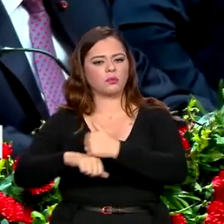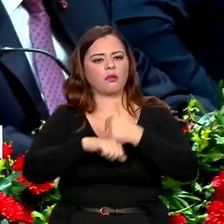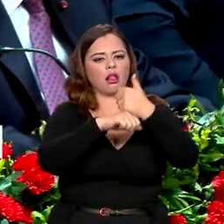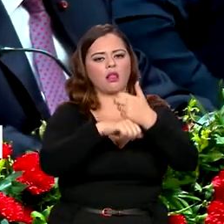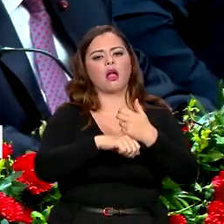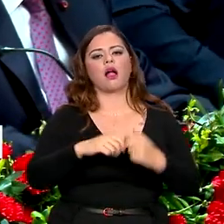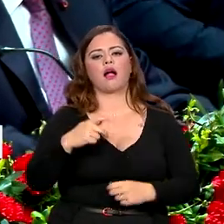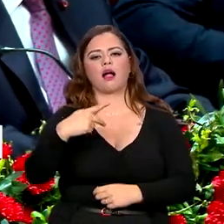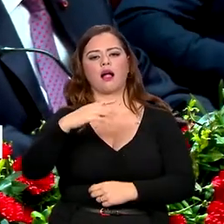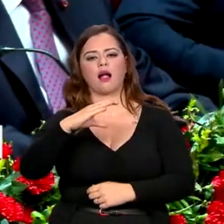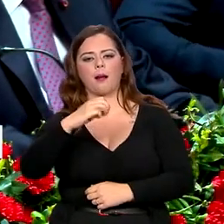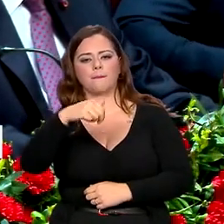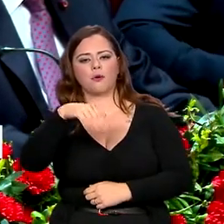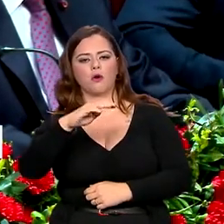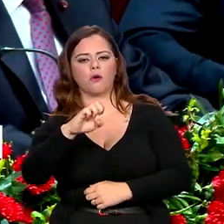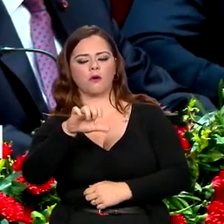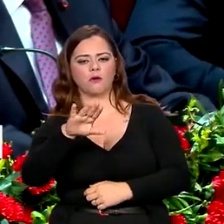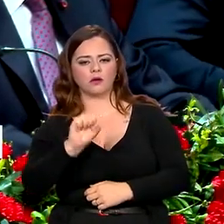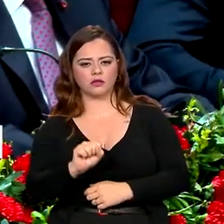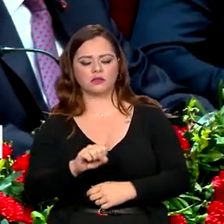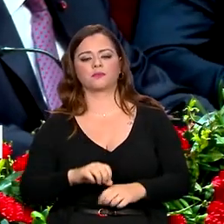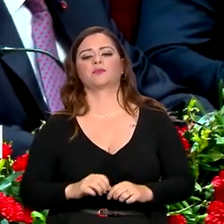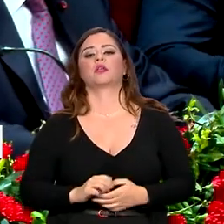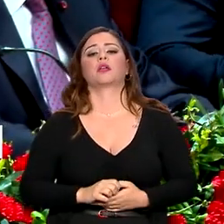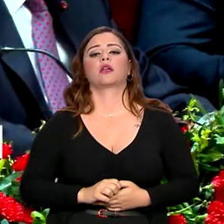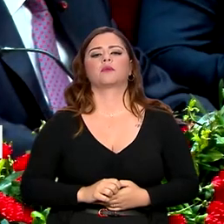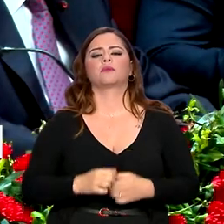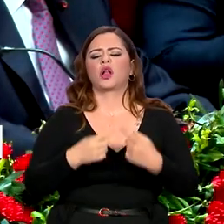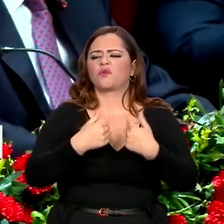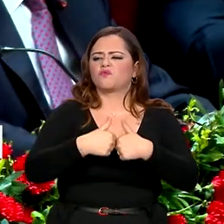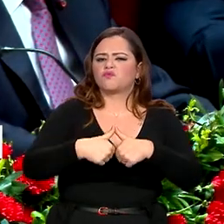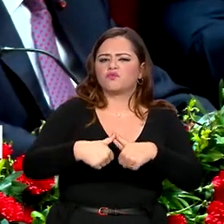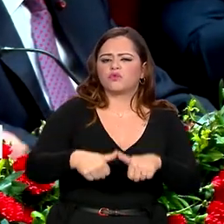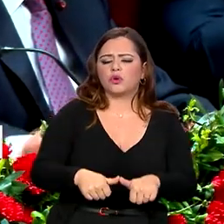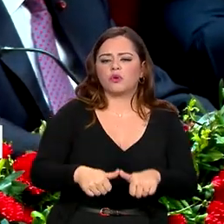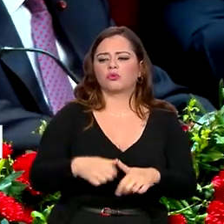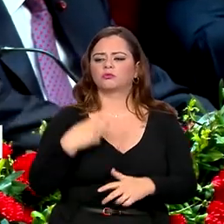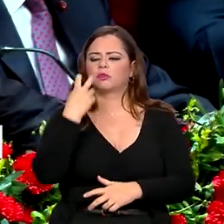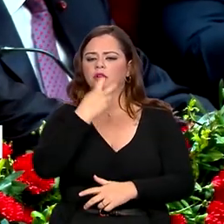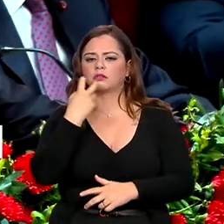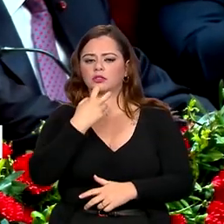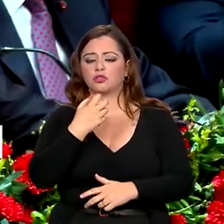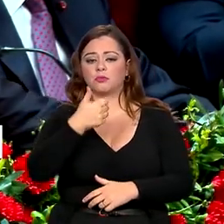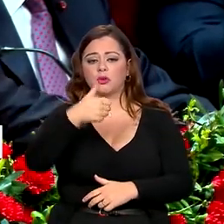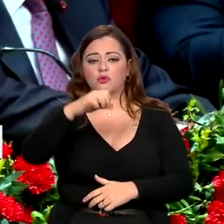Camões, retratou esse momento na canção Tanto Mar, de